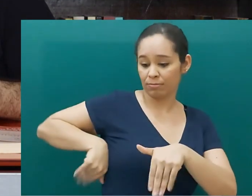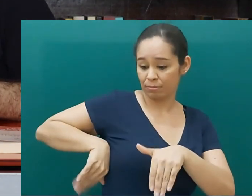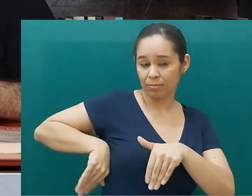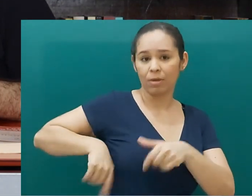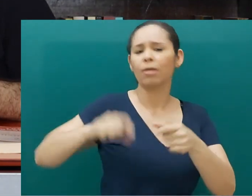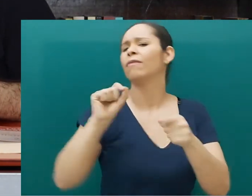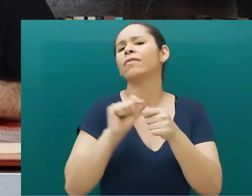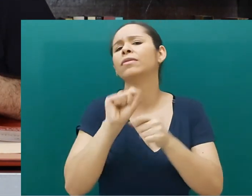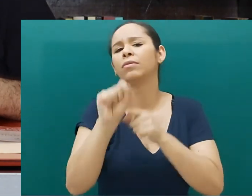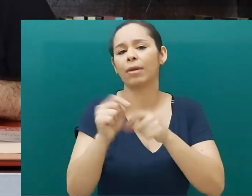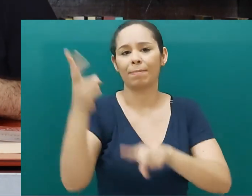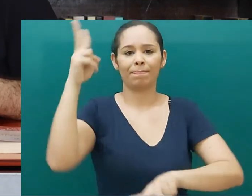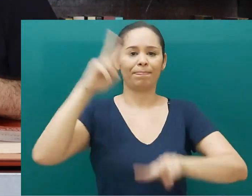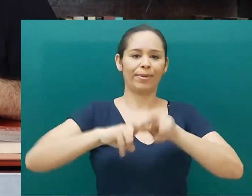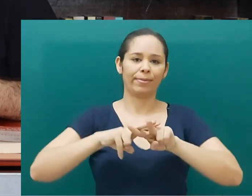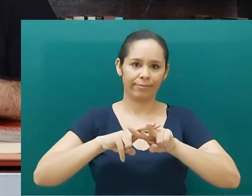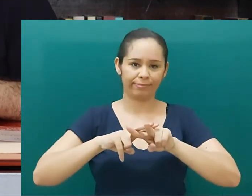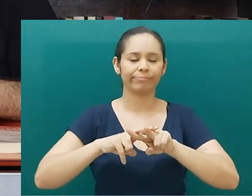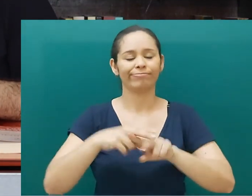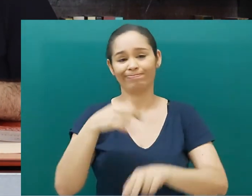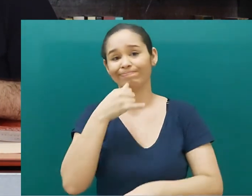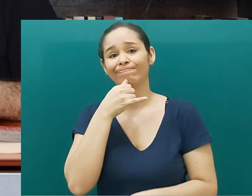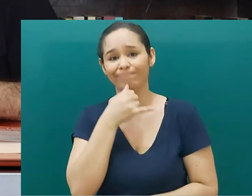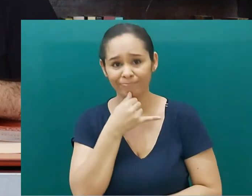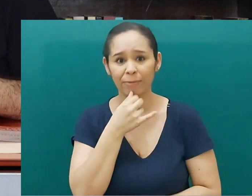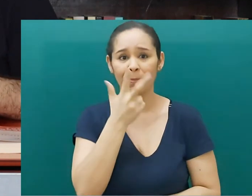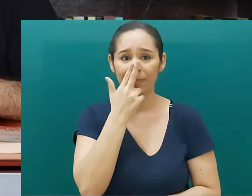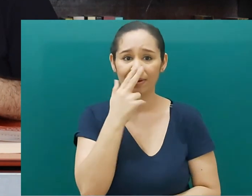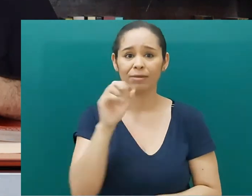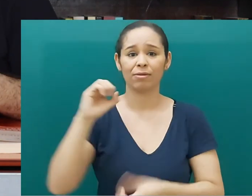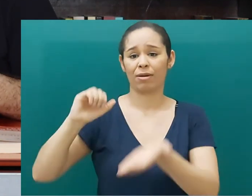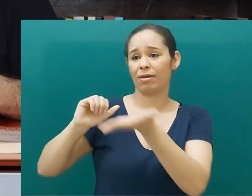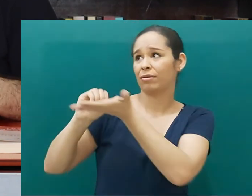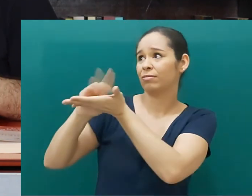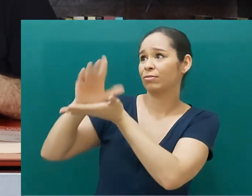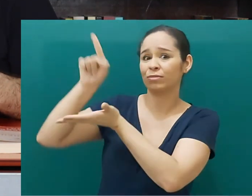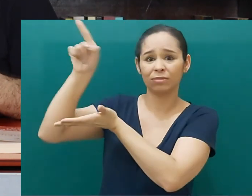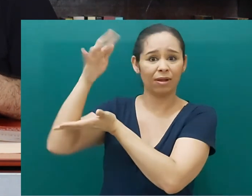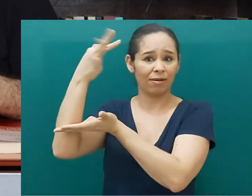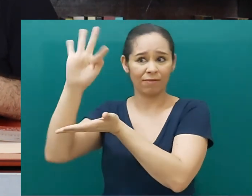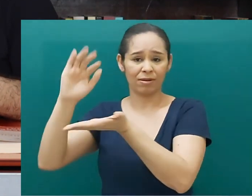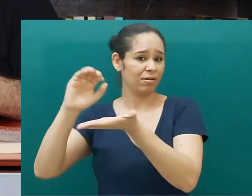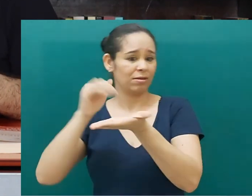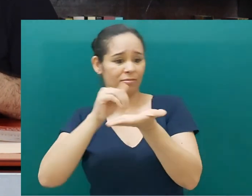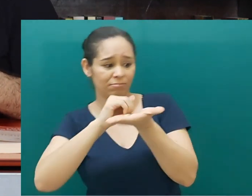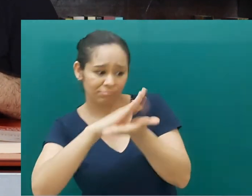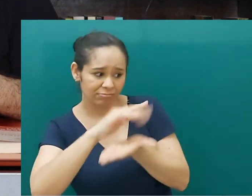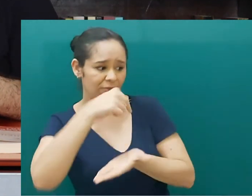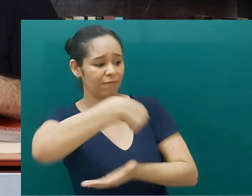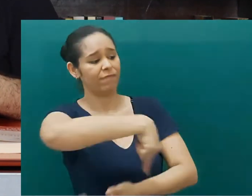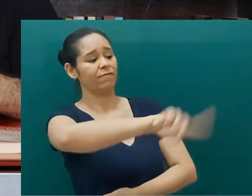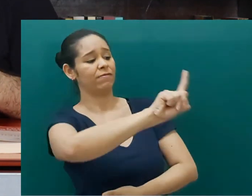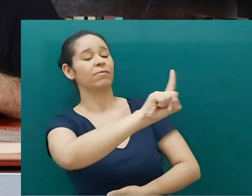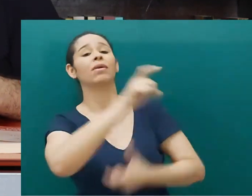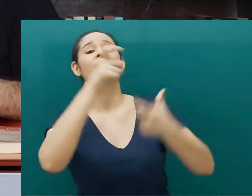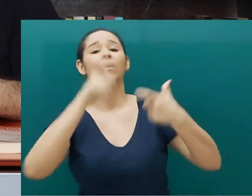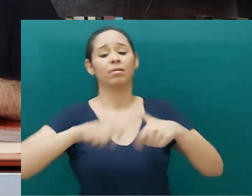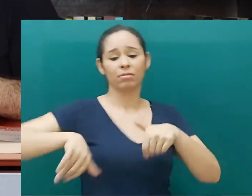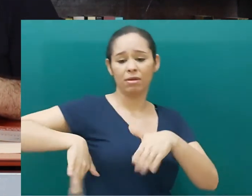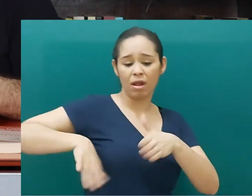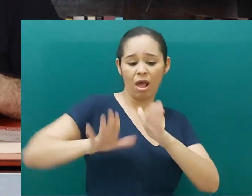coisa extremamente recente na história da Guiana Francesa, em que deportados, condenados, exilados,